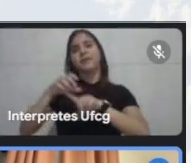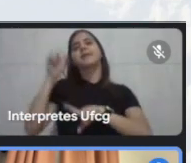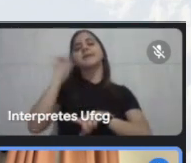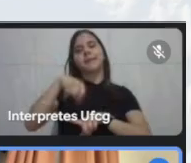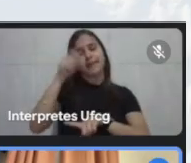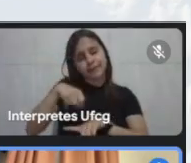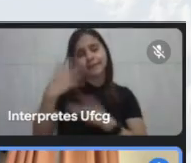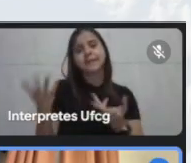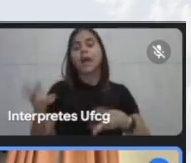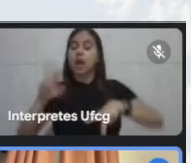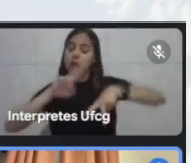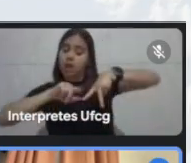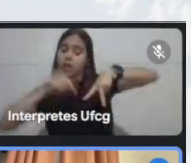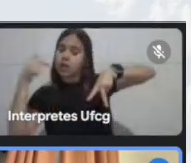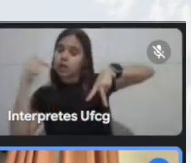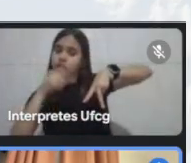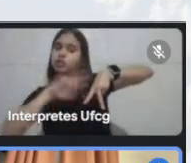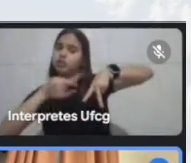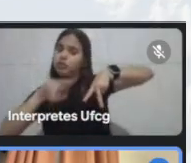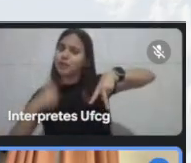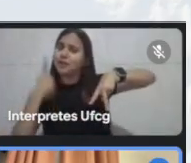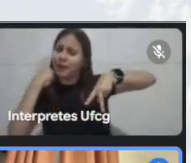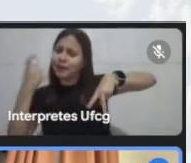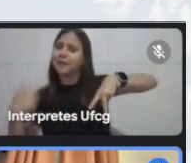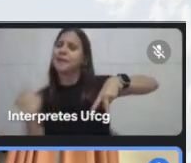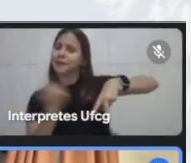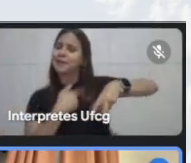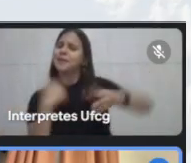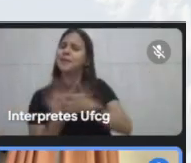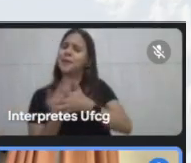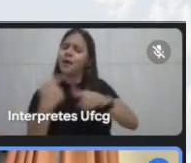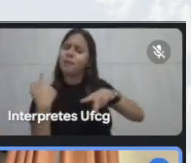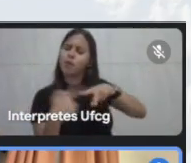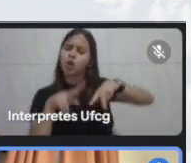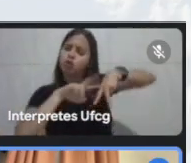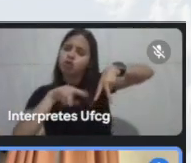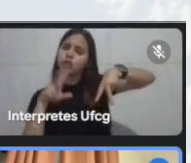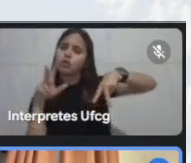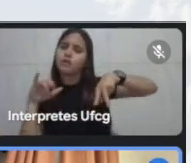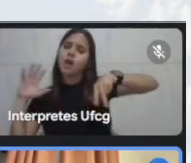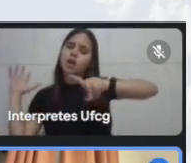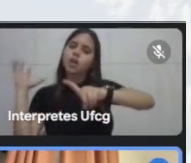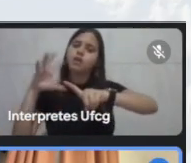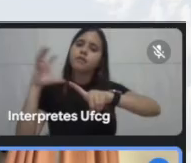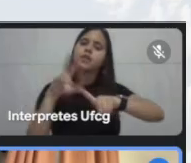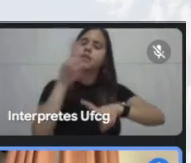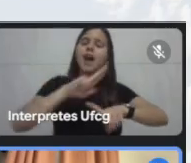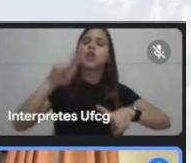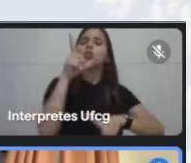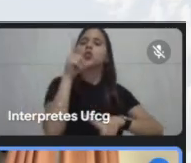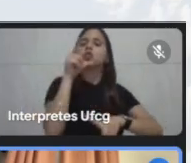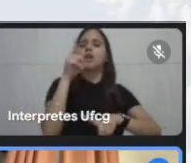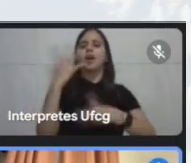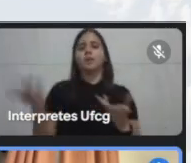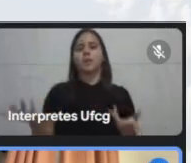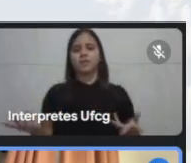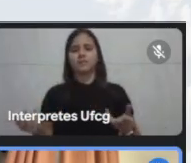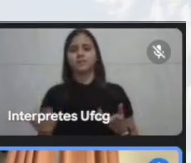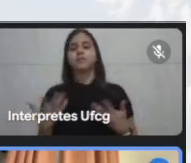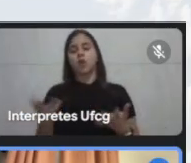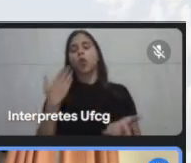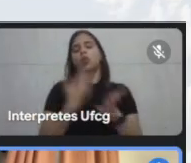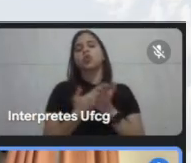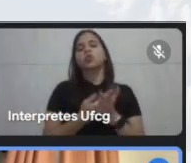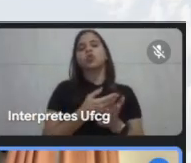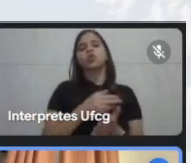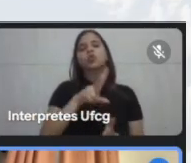fatores. Então, o gênero é algo interessante a gente ver como ele acaba influenciando no consumo de água. Então, o estudo de Veiga, ele